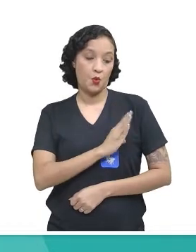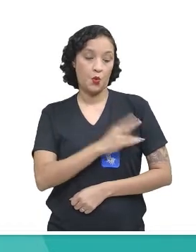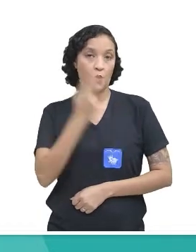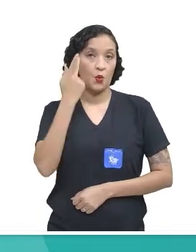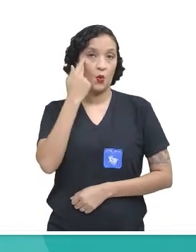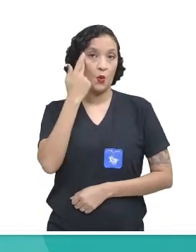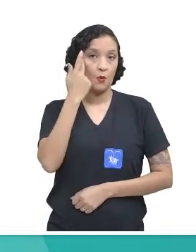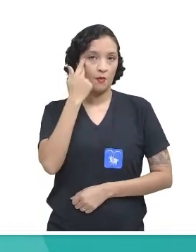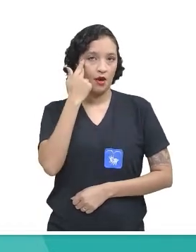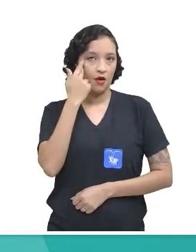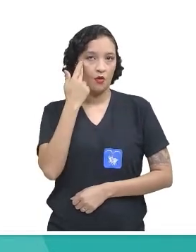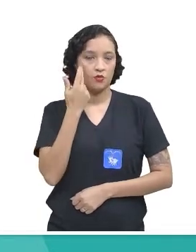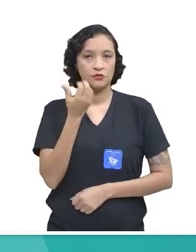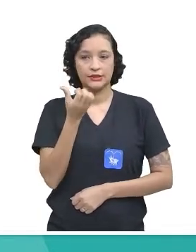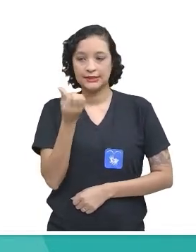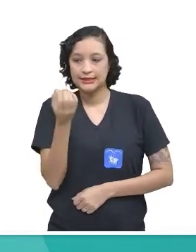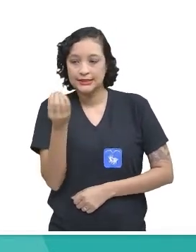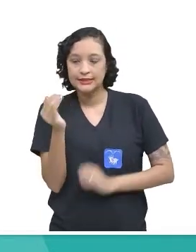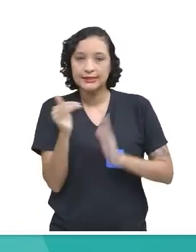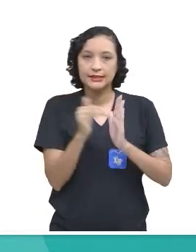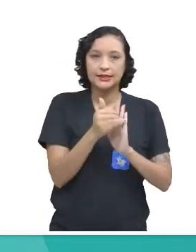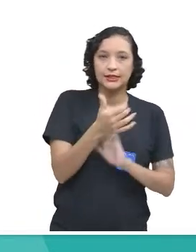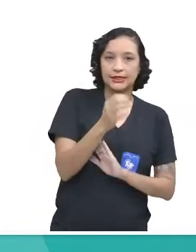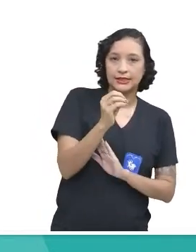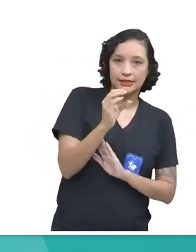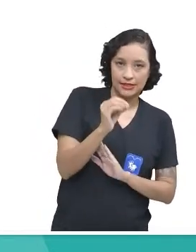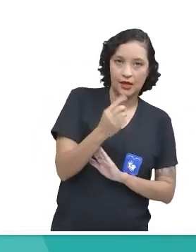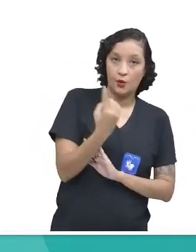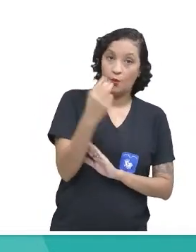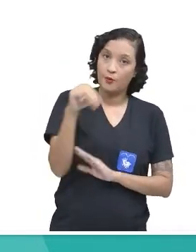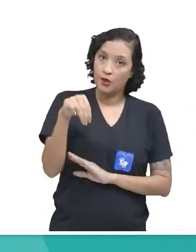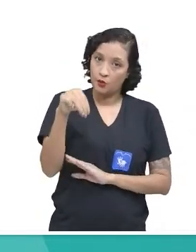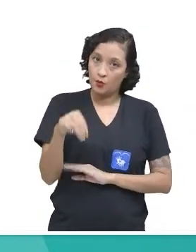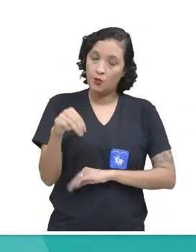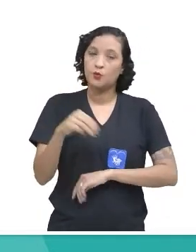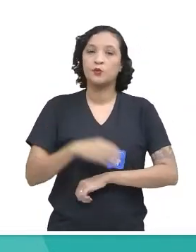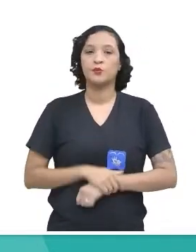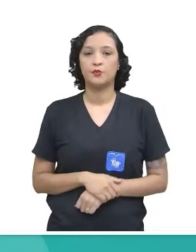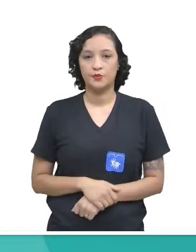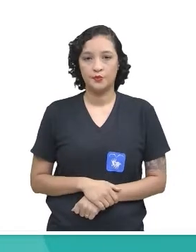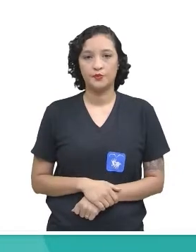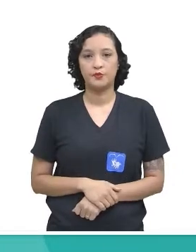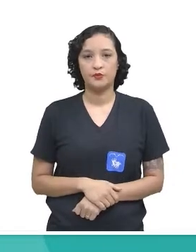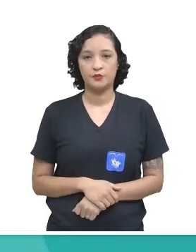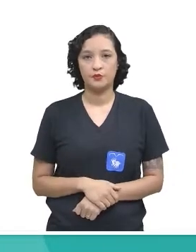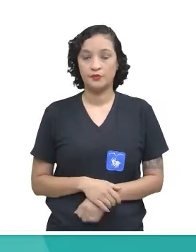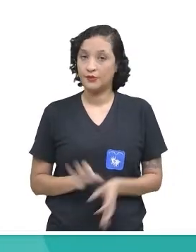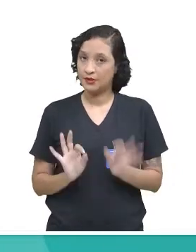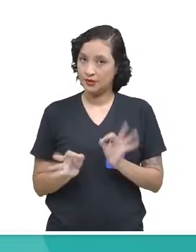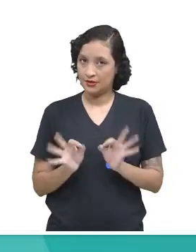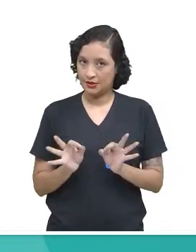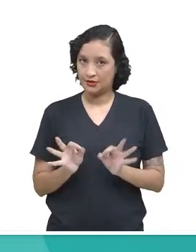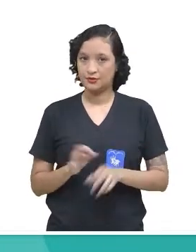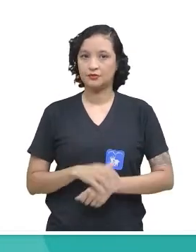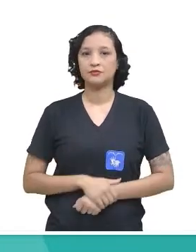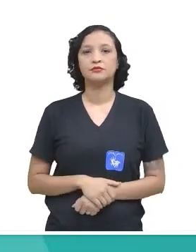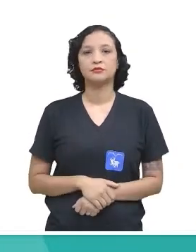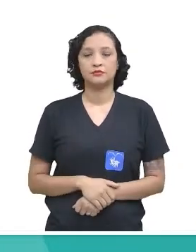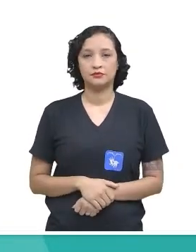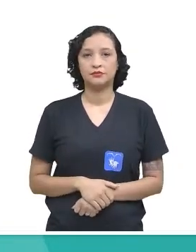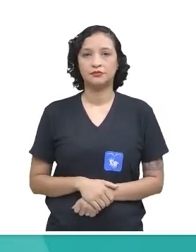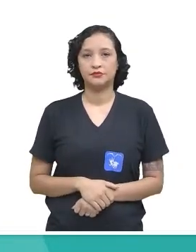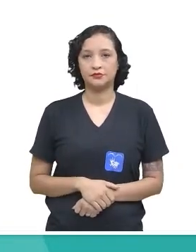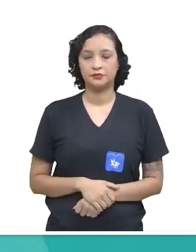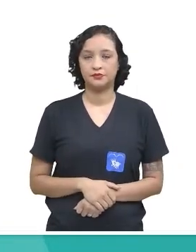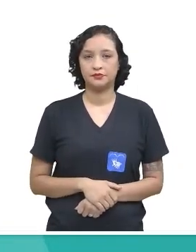bate em 1 minuto de 60 a 100 vezes, certo? 60 a 100 vezes em 1